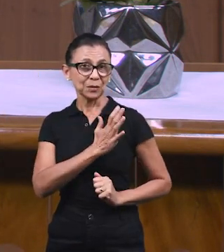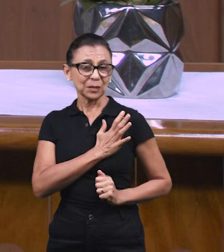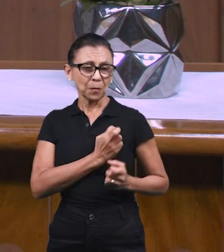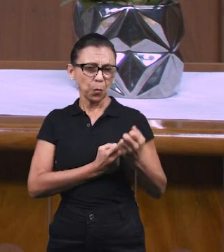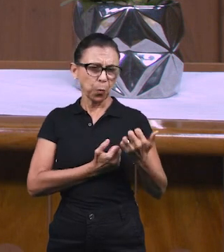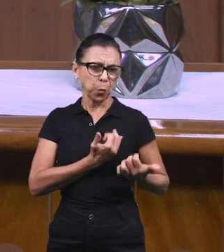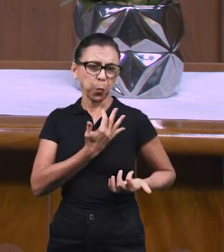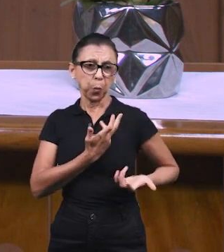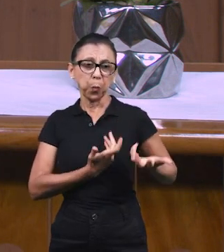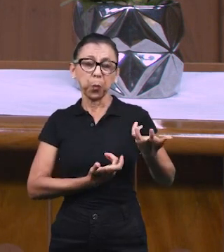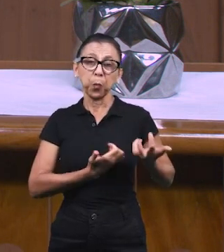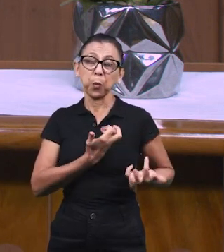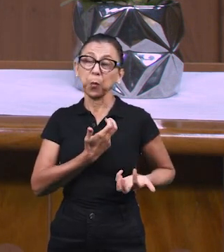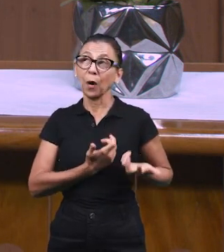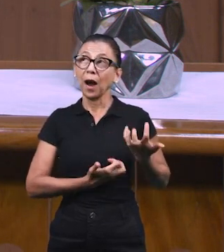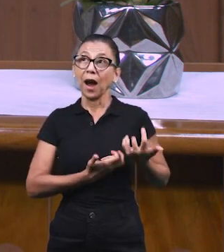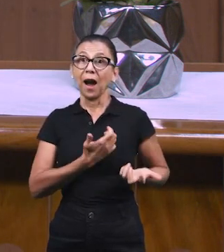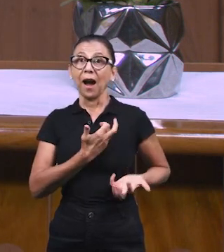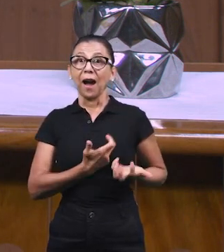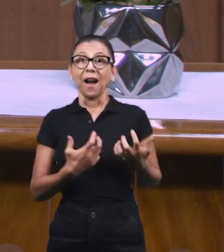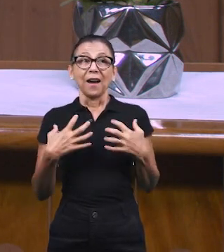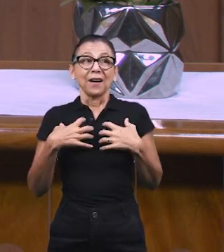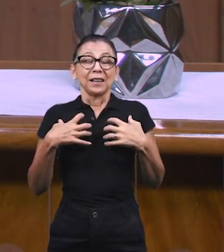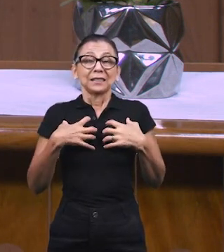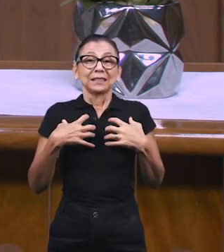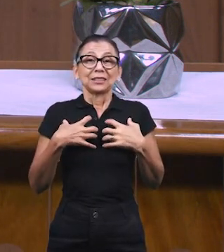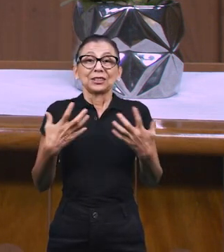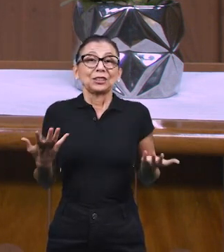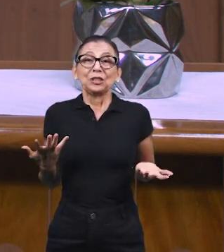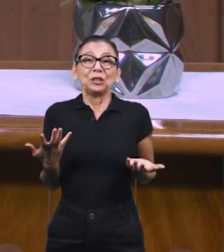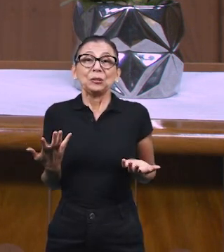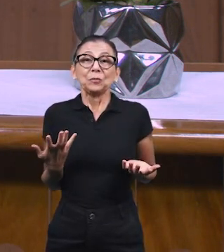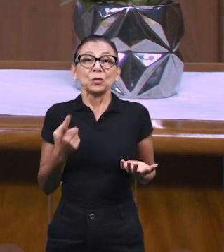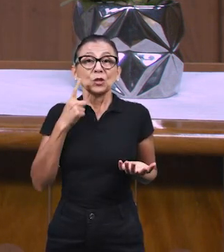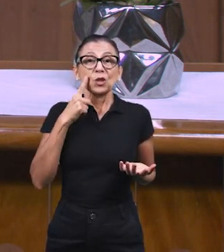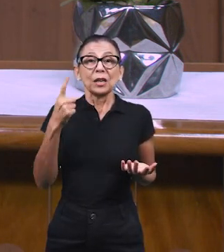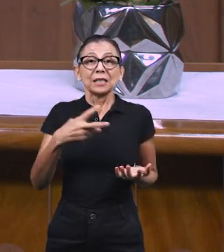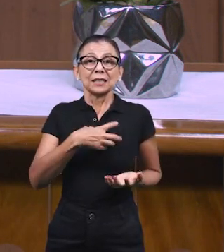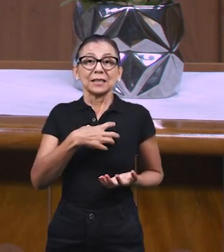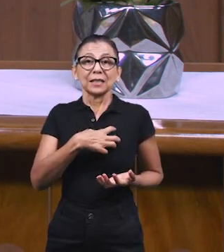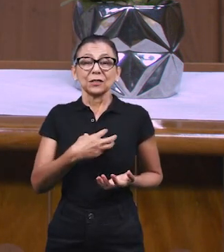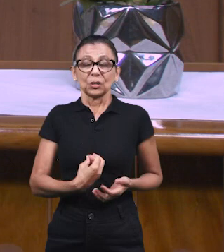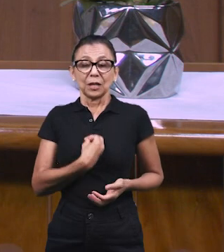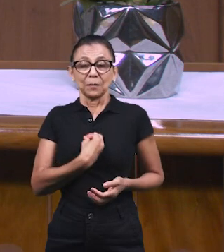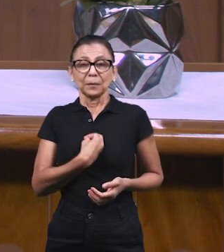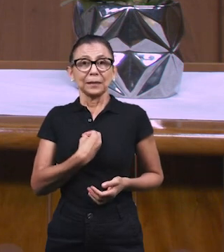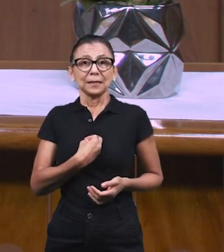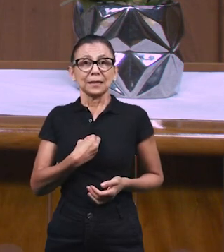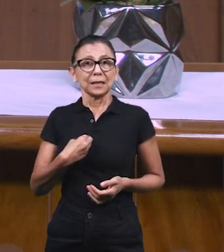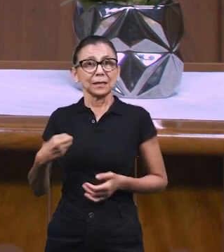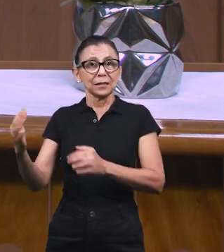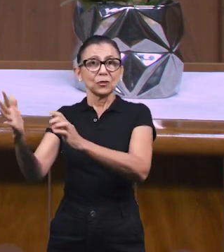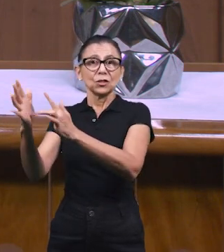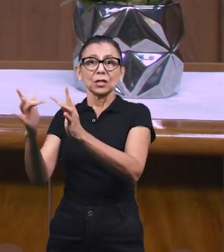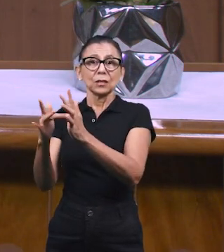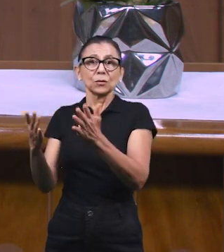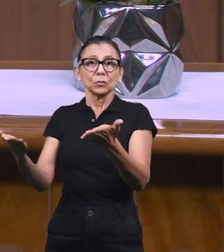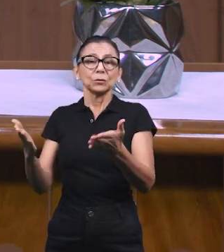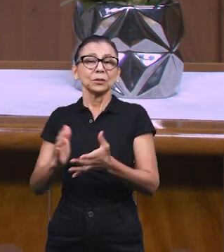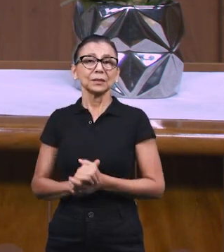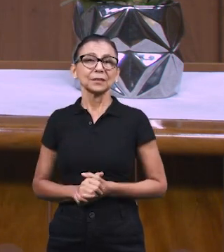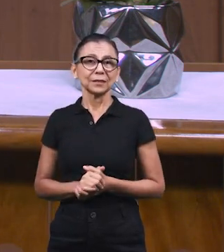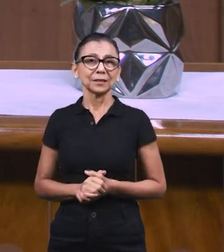né? Ardia em nós, o nosso coração, quando pelo caminho, caminho da vida, quando pelo caminho, caminho